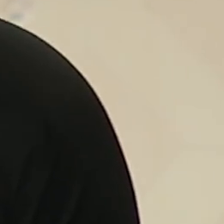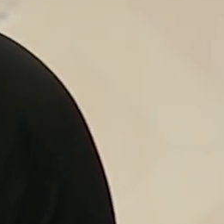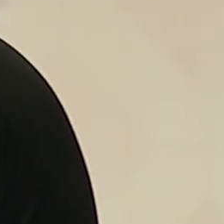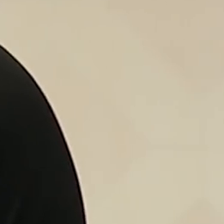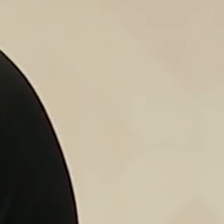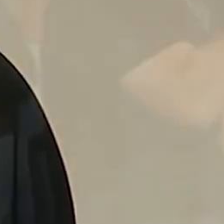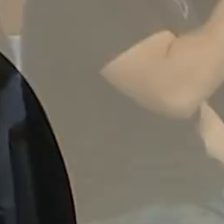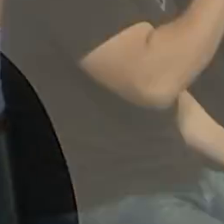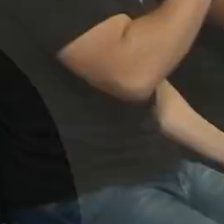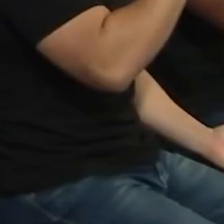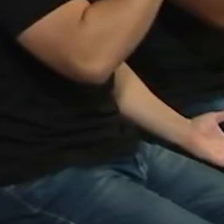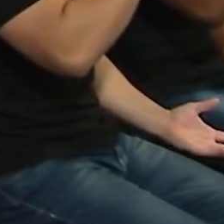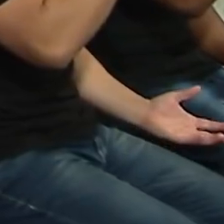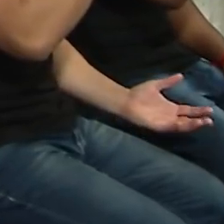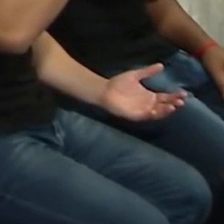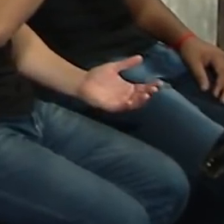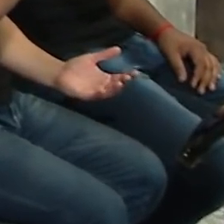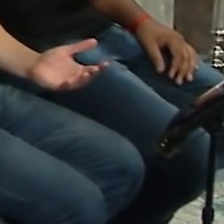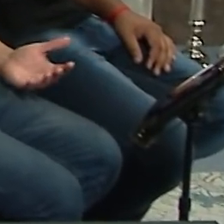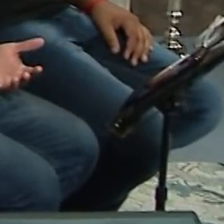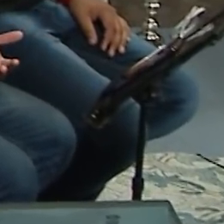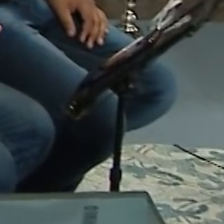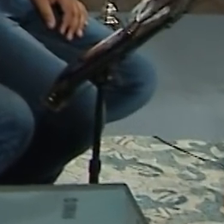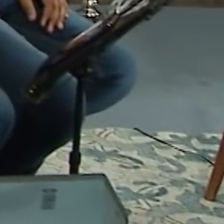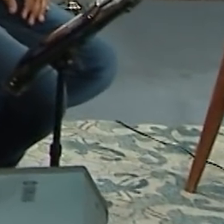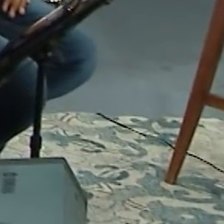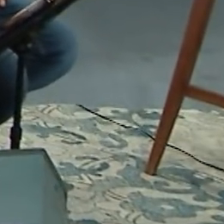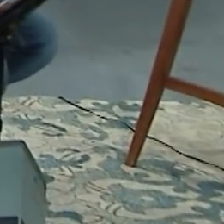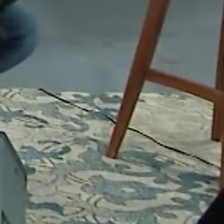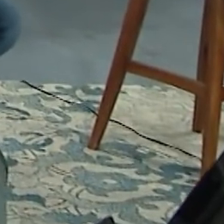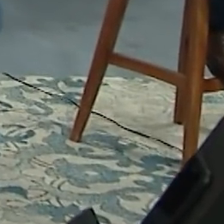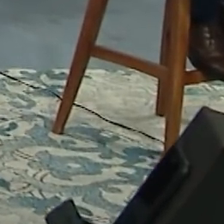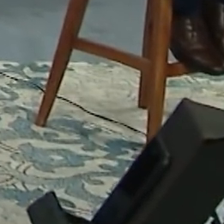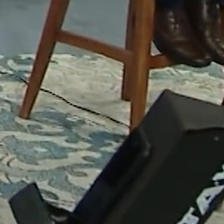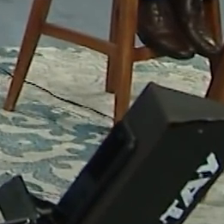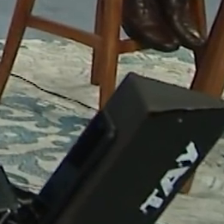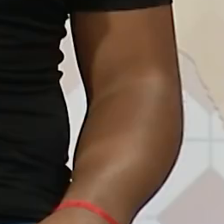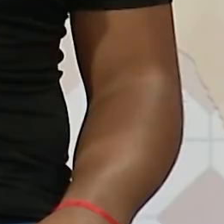se abre para